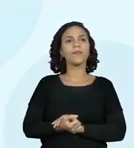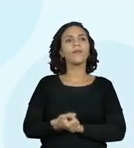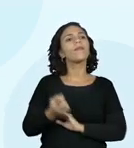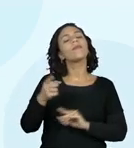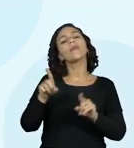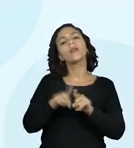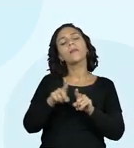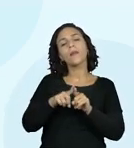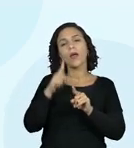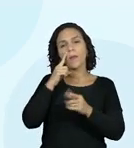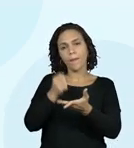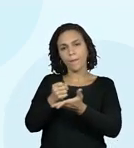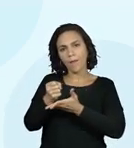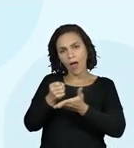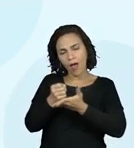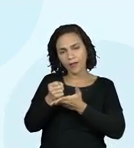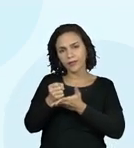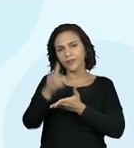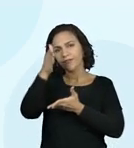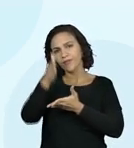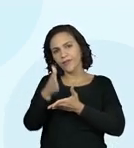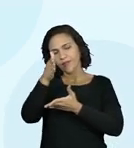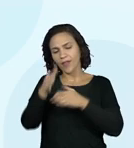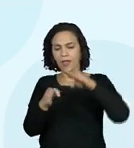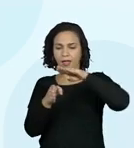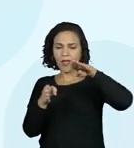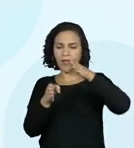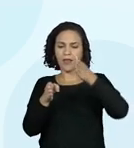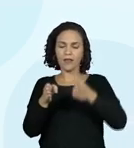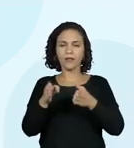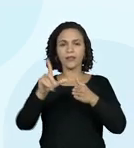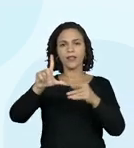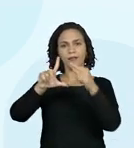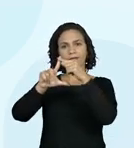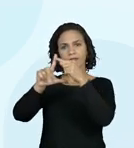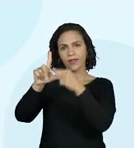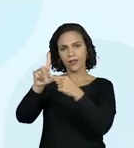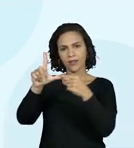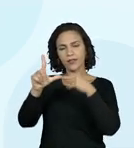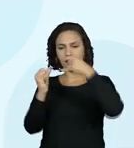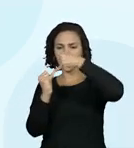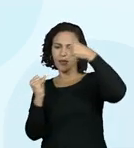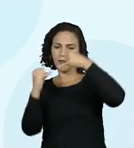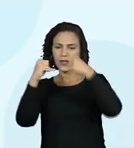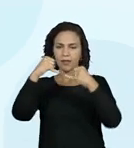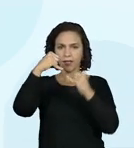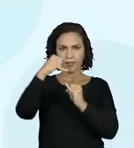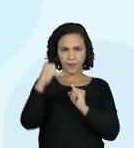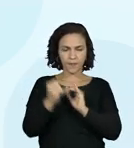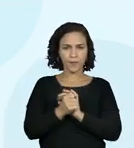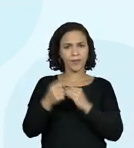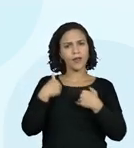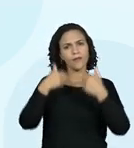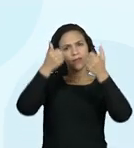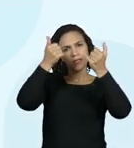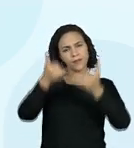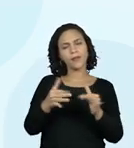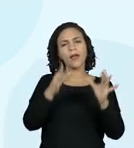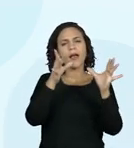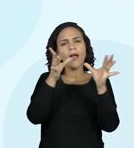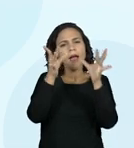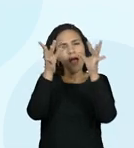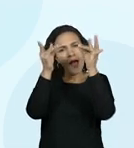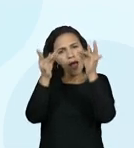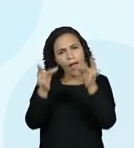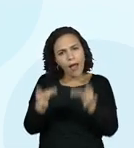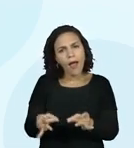também o número de faces, vértices e arestas. Então, eu vou explicar um por um, tá bem? Quero vocês com o ouvidinho bem atento